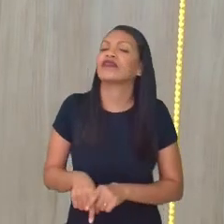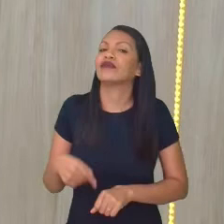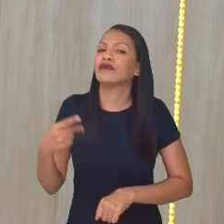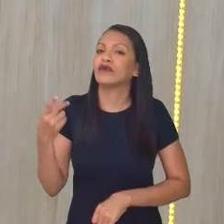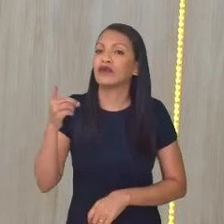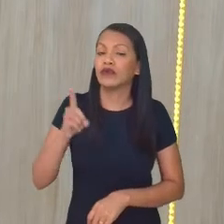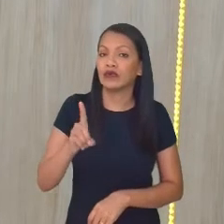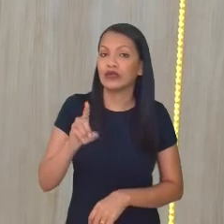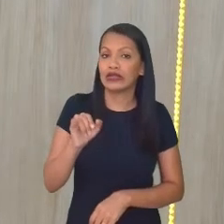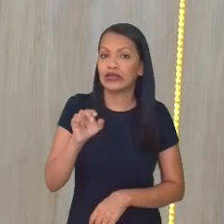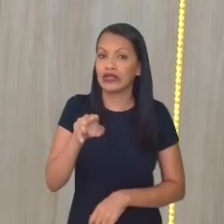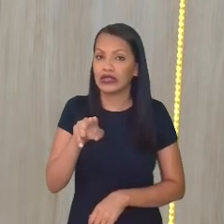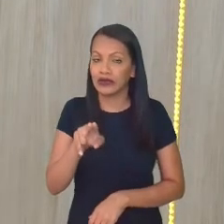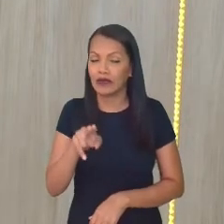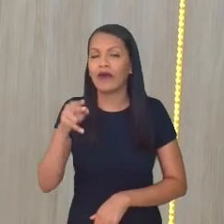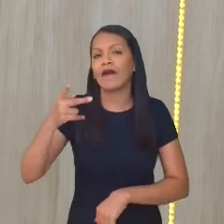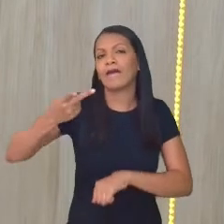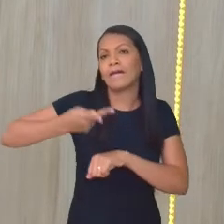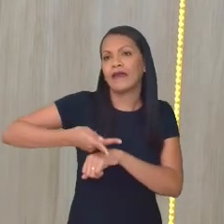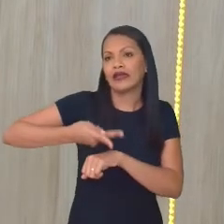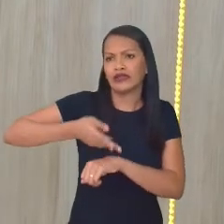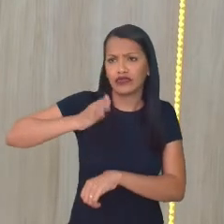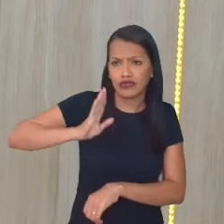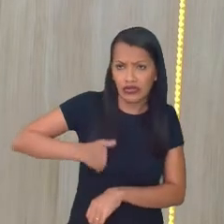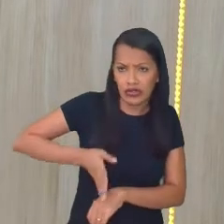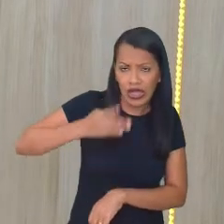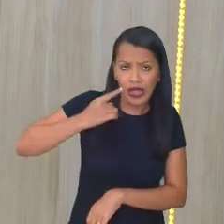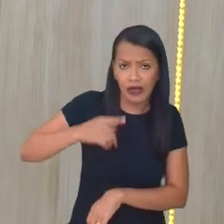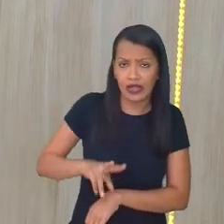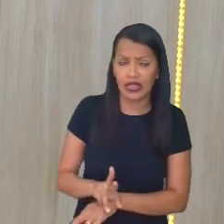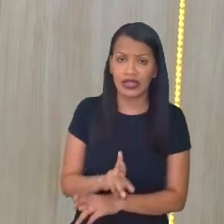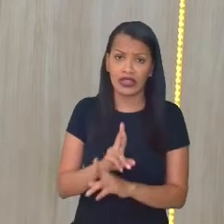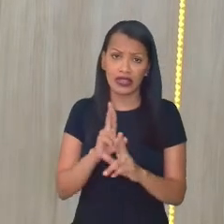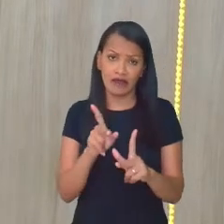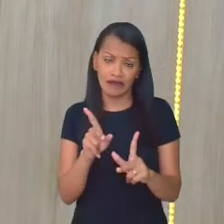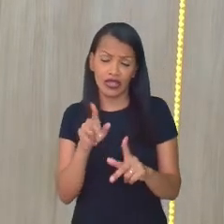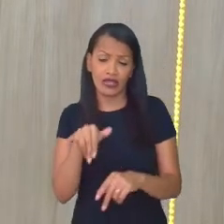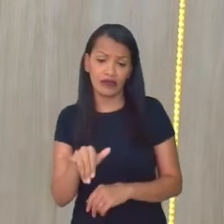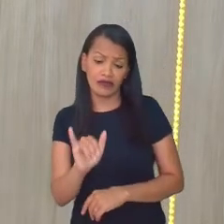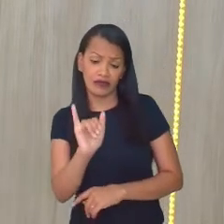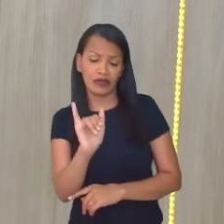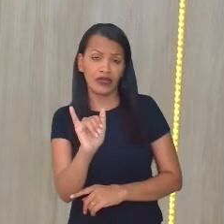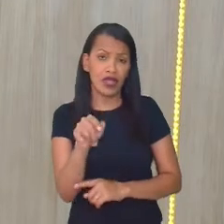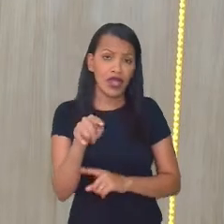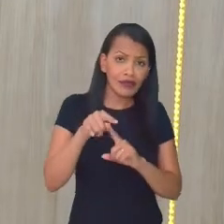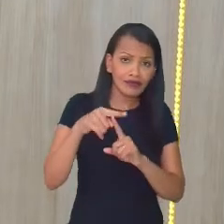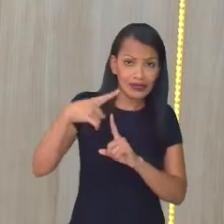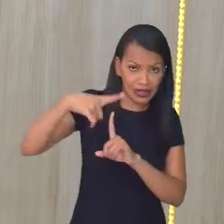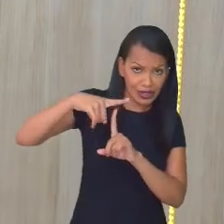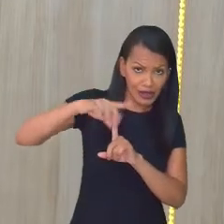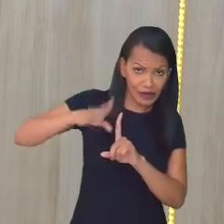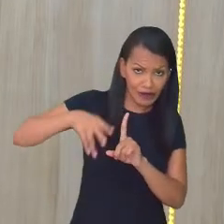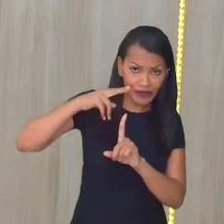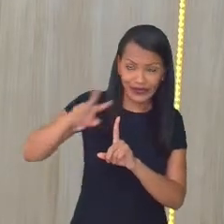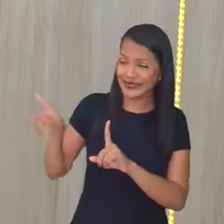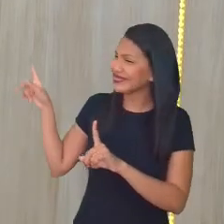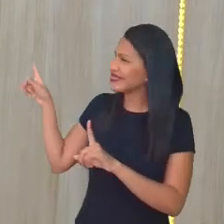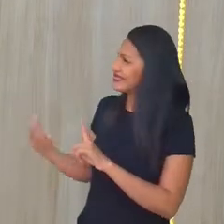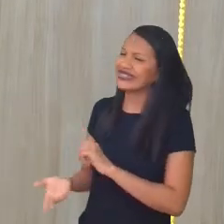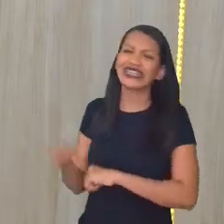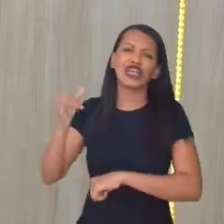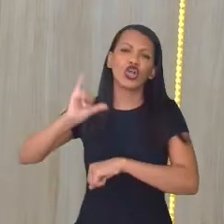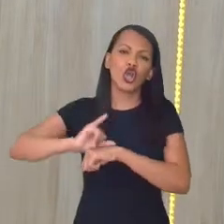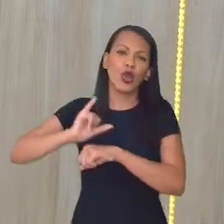prata já, ele é realmente também um formato diferenciado de Y em vez do de T, como nós vimos no de